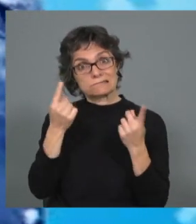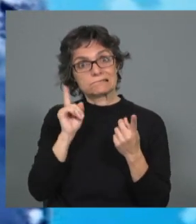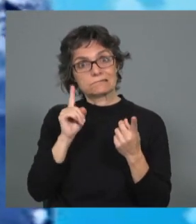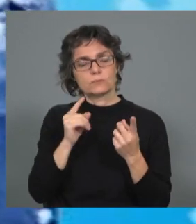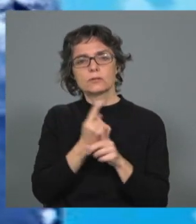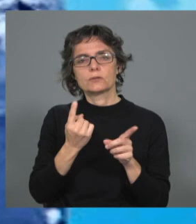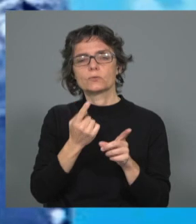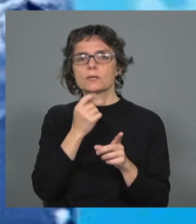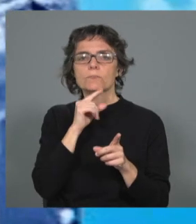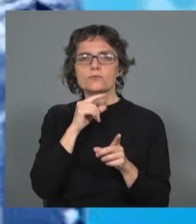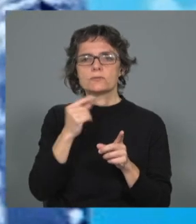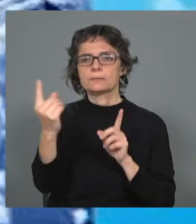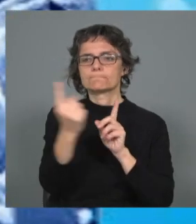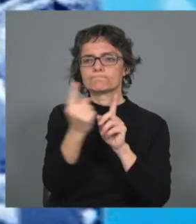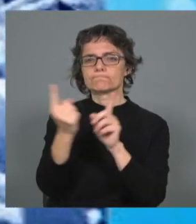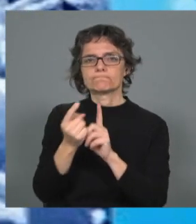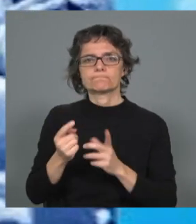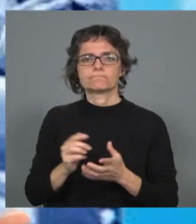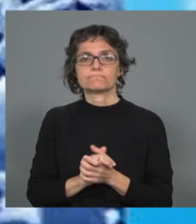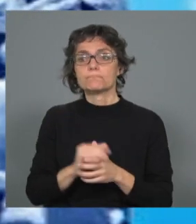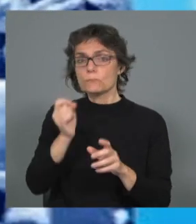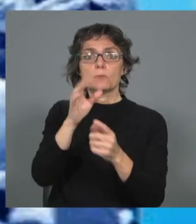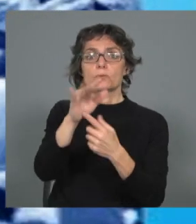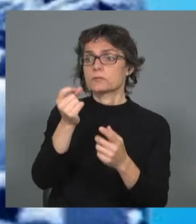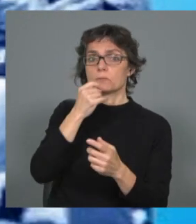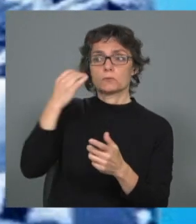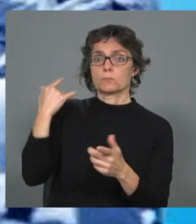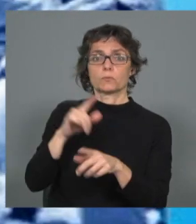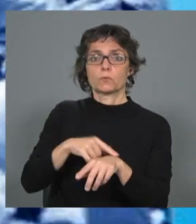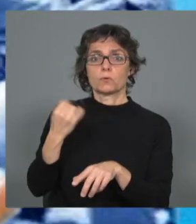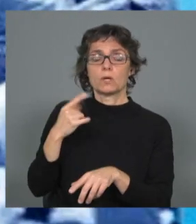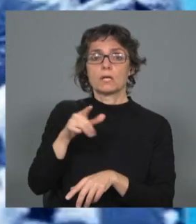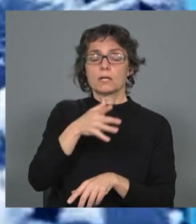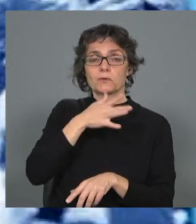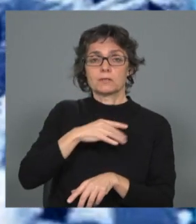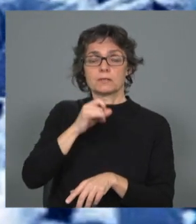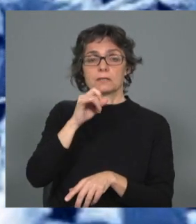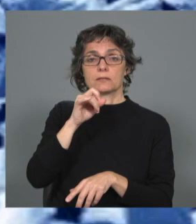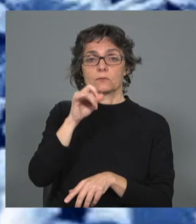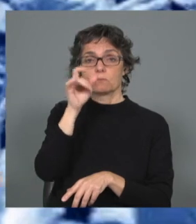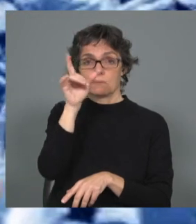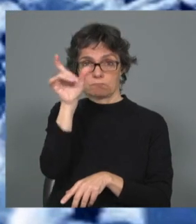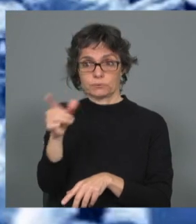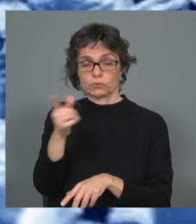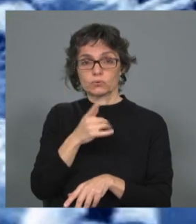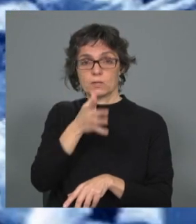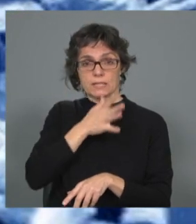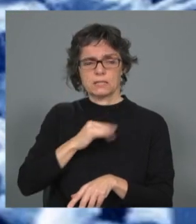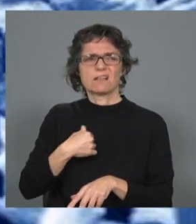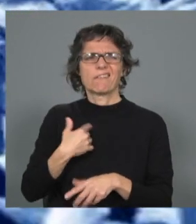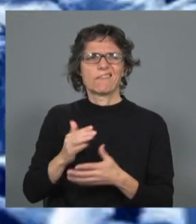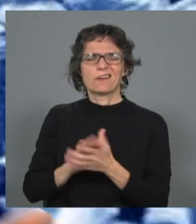tudo isto, enfim, e agora há muito pouco tempo, eu tive uma pessoa, enfim, com quem me cruzei, que me dizia: eu tive um